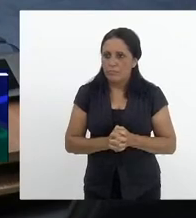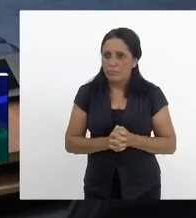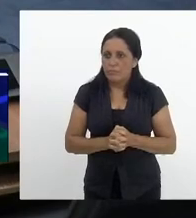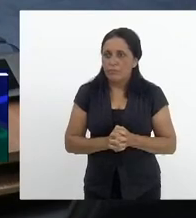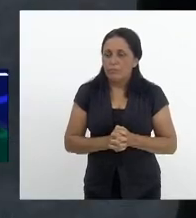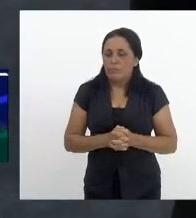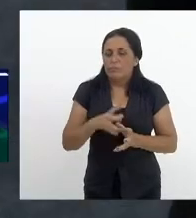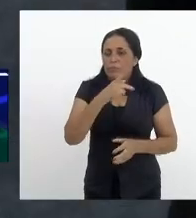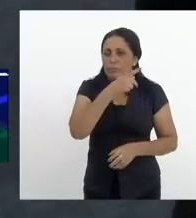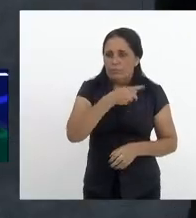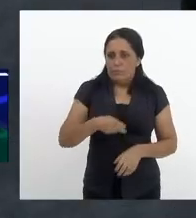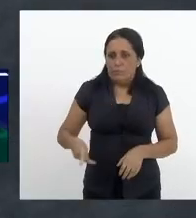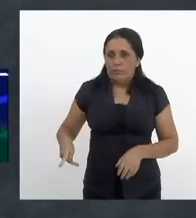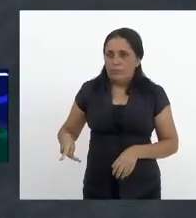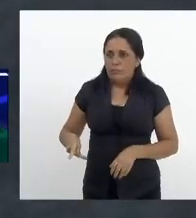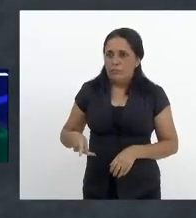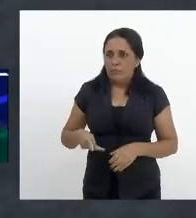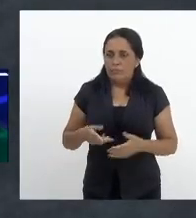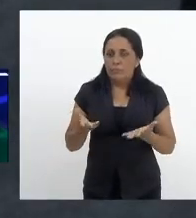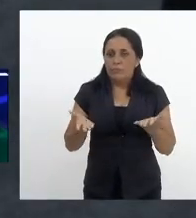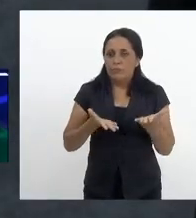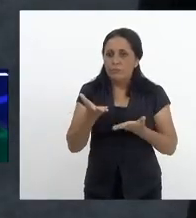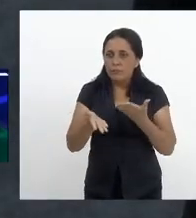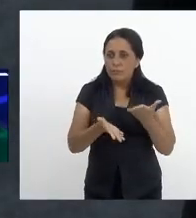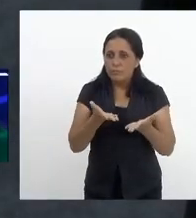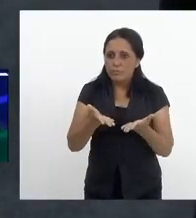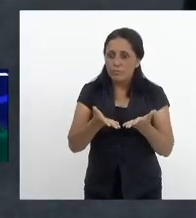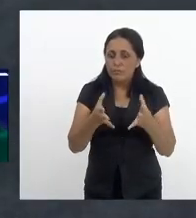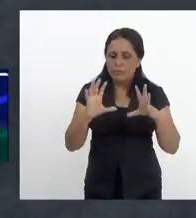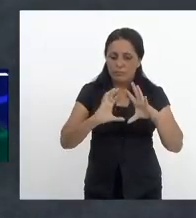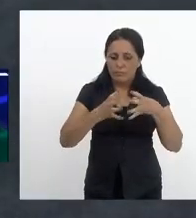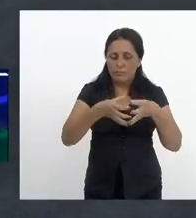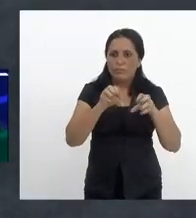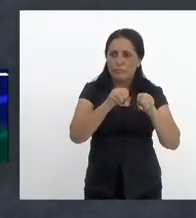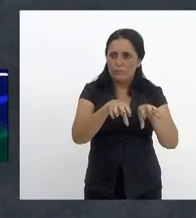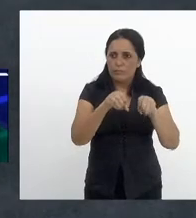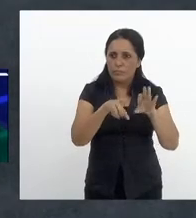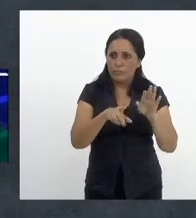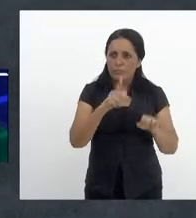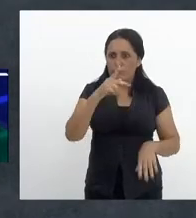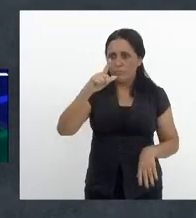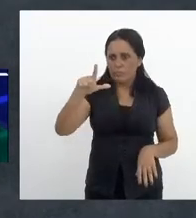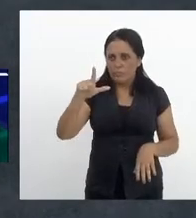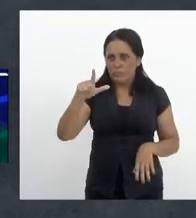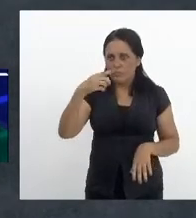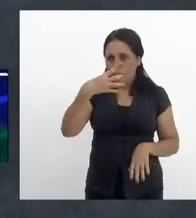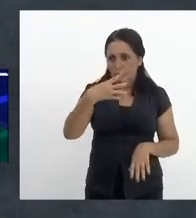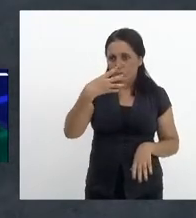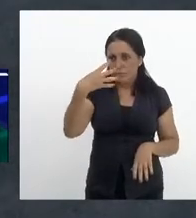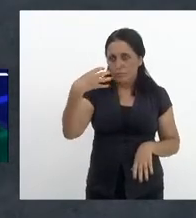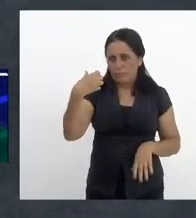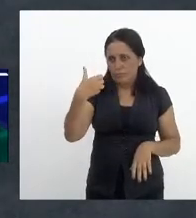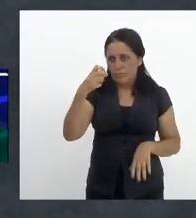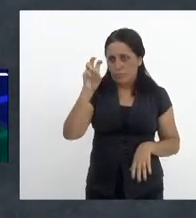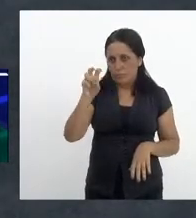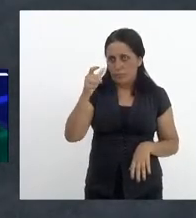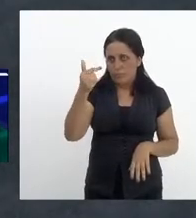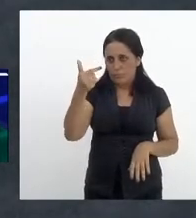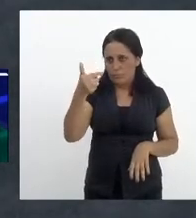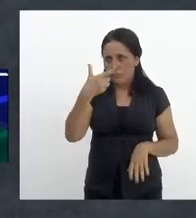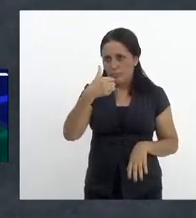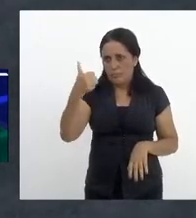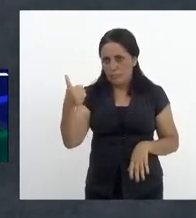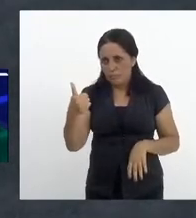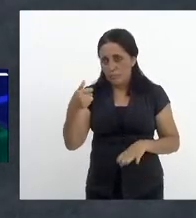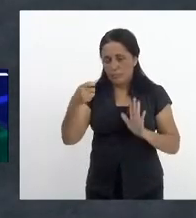Senhor presidente, trata-se do parecer da Comissão de Educação ao projeto de lei 4512/2021, de autoria do deputado Luiz